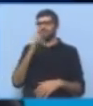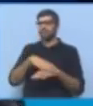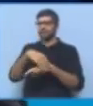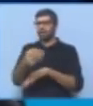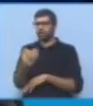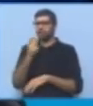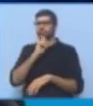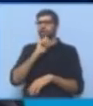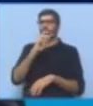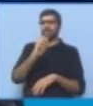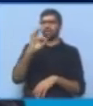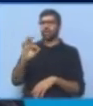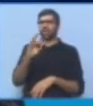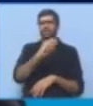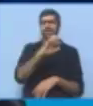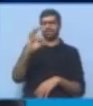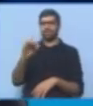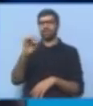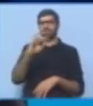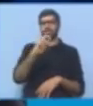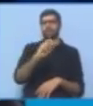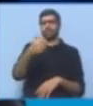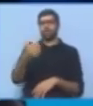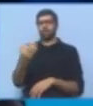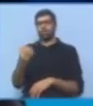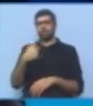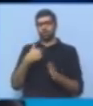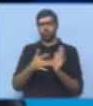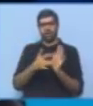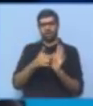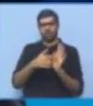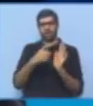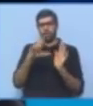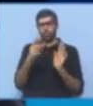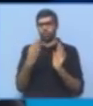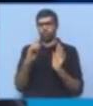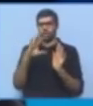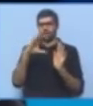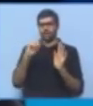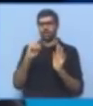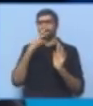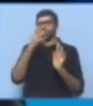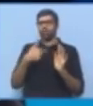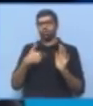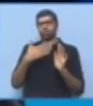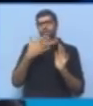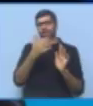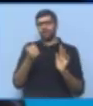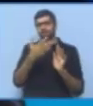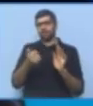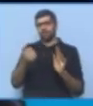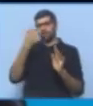tarde, talvez tivesse 34 ou 35, não é? Até há um indicador no Evangelho de São Lucas que diz que foi no 15º ano do